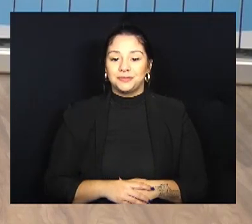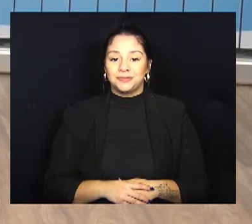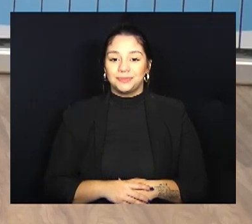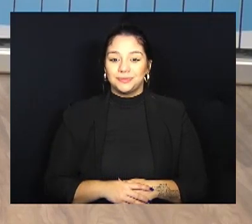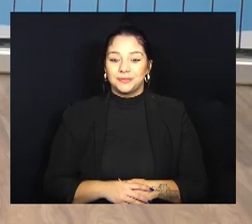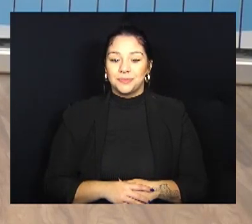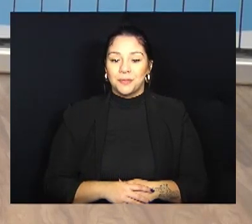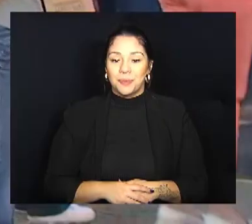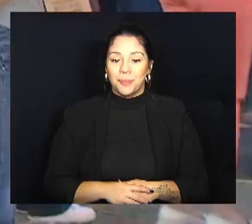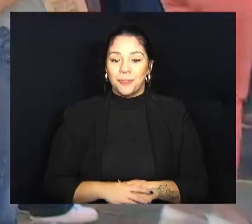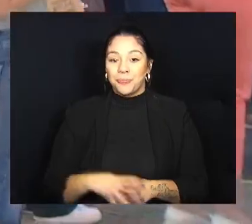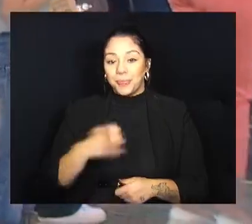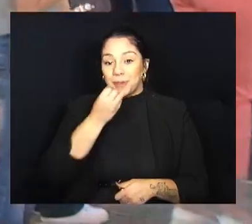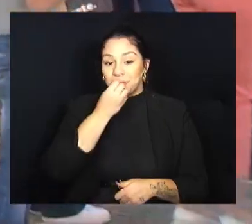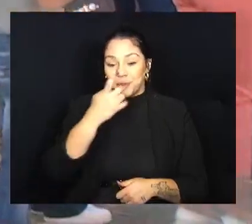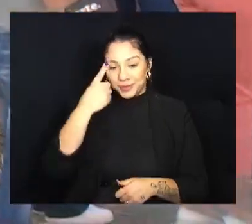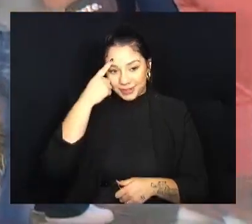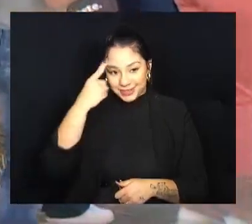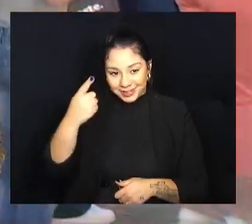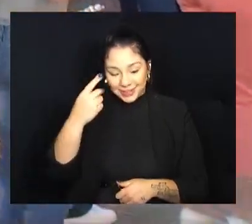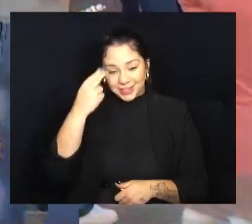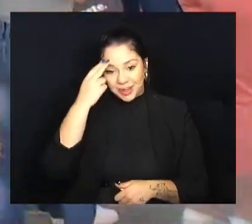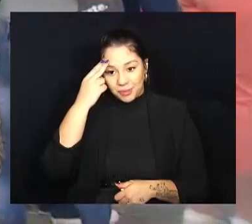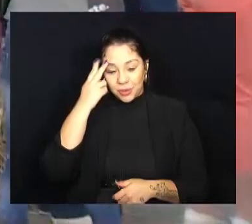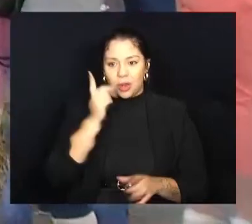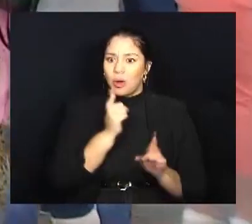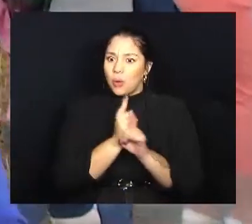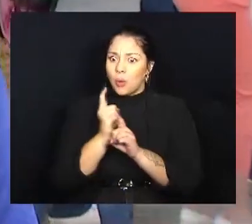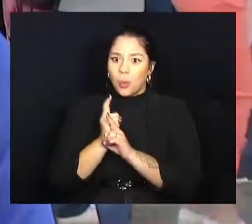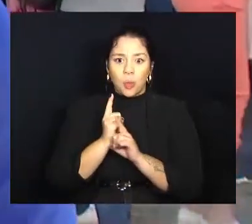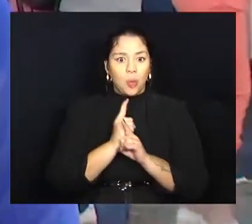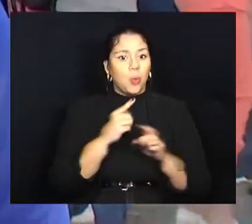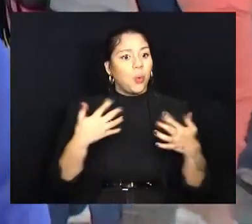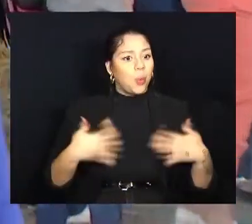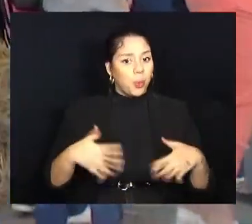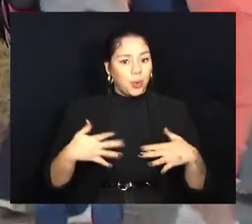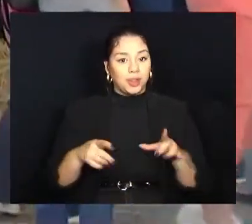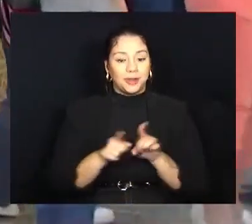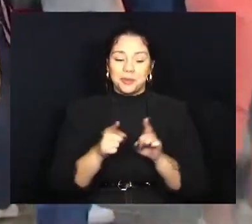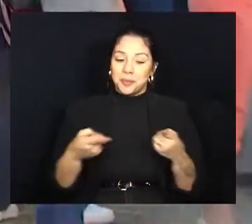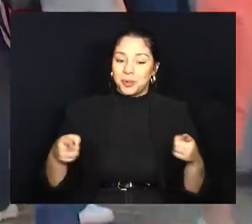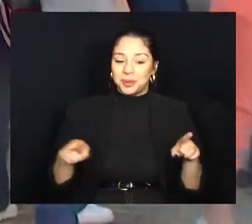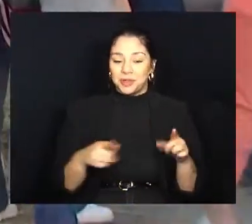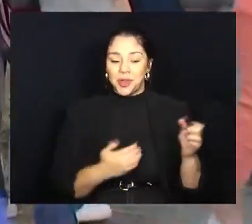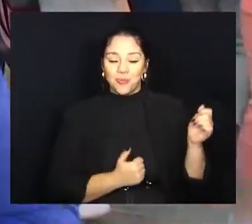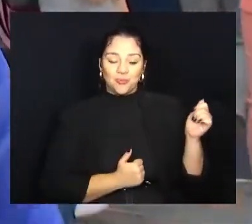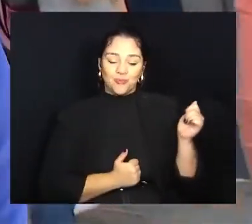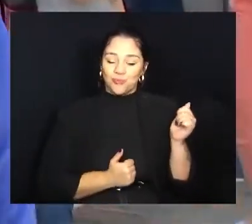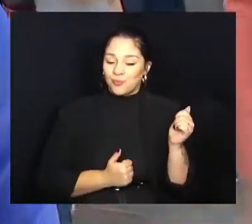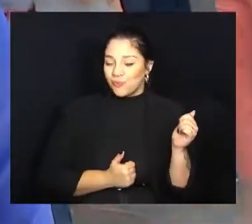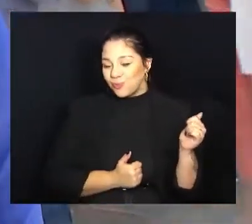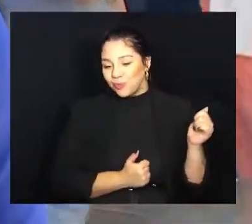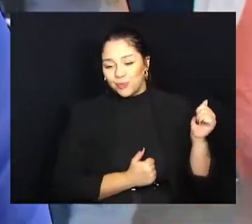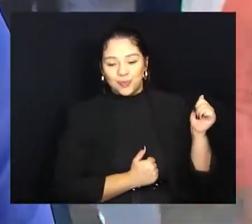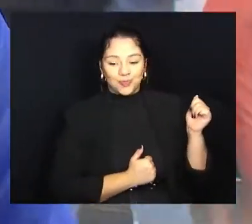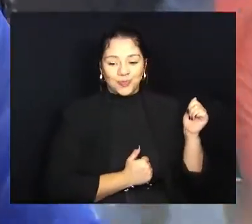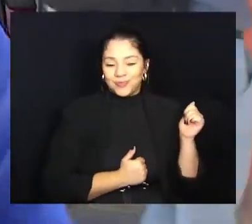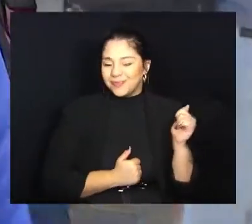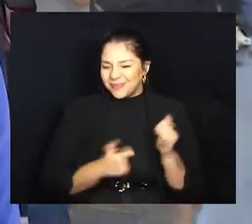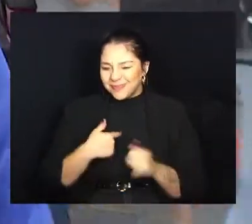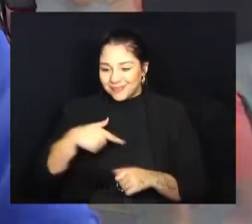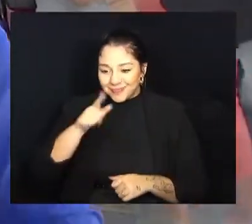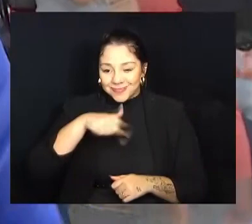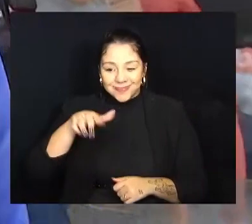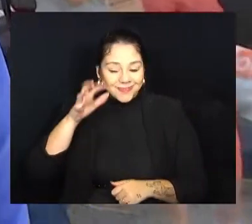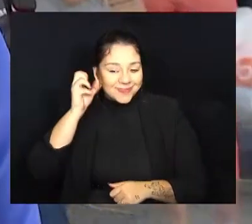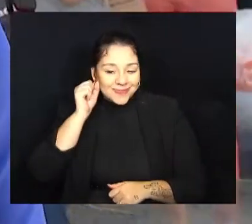Bom dia, Gabriel. O visitante vai encontrar muita coisa e muita música também, ó. Eu já tô para um lado e para o outro, aqui, não sei se vocês estão escutando aí, tá